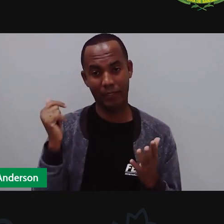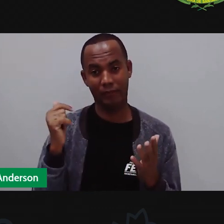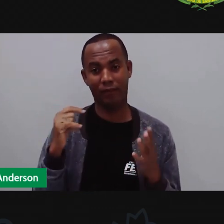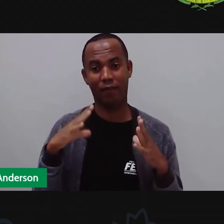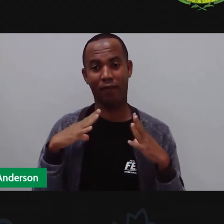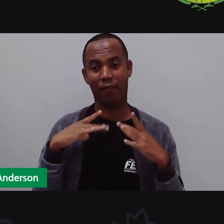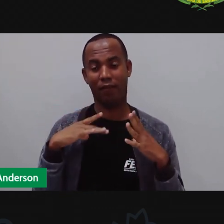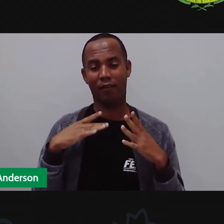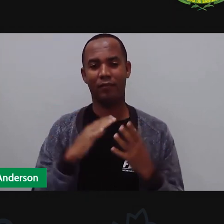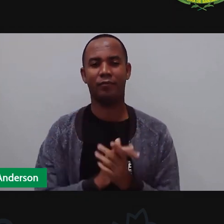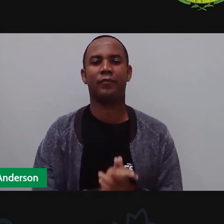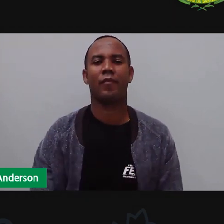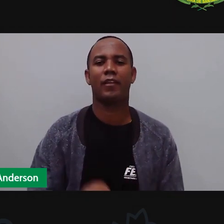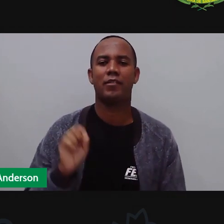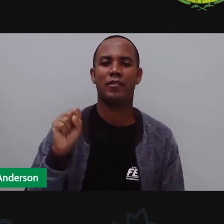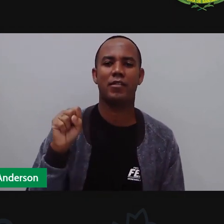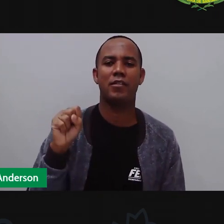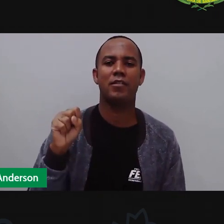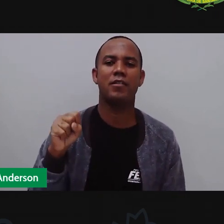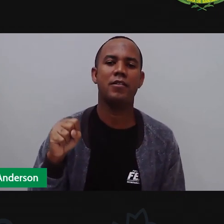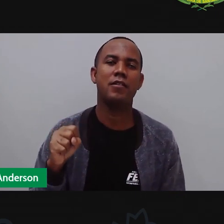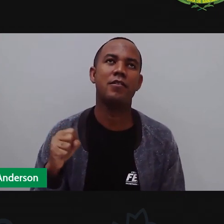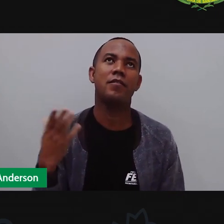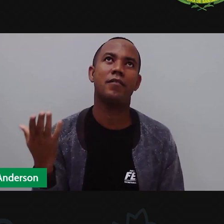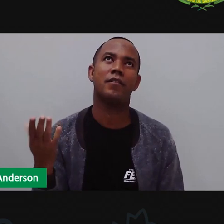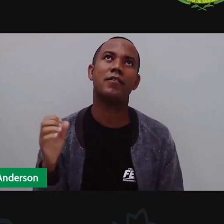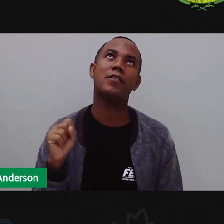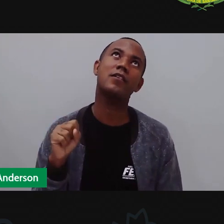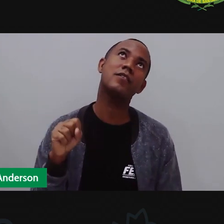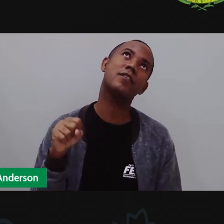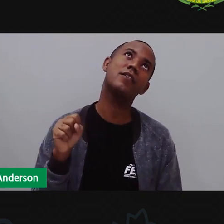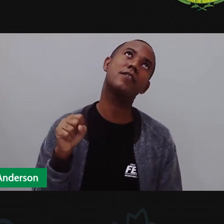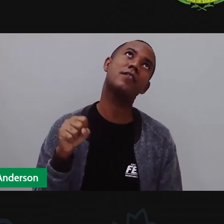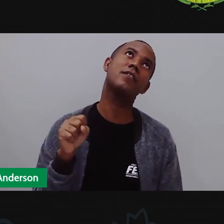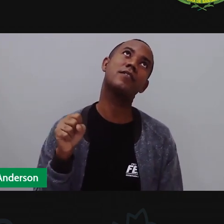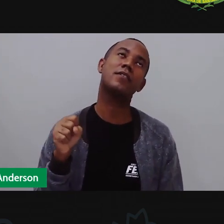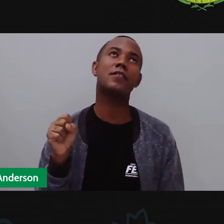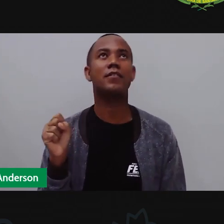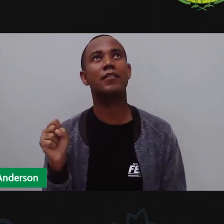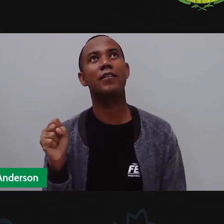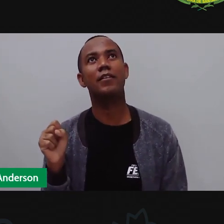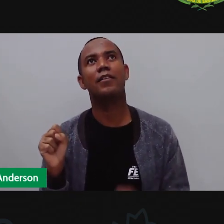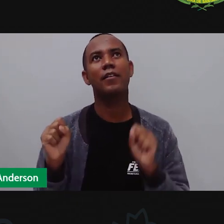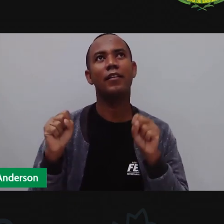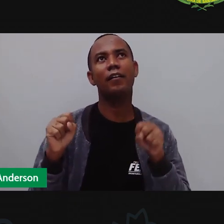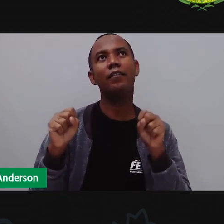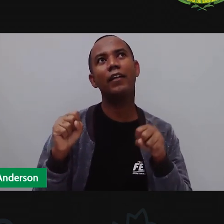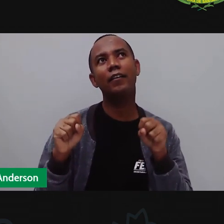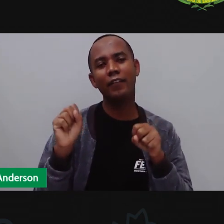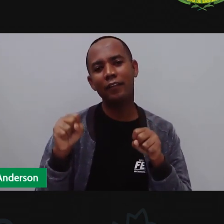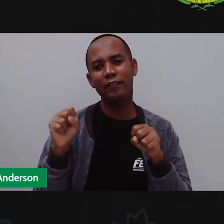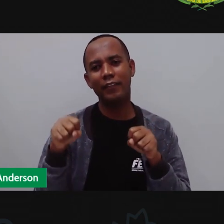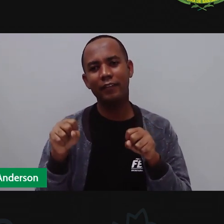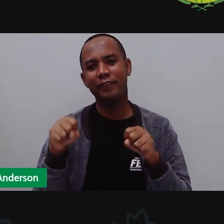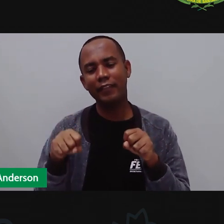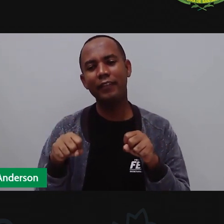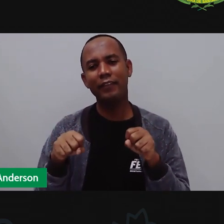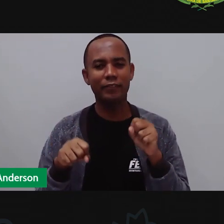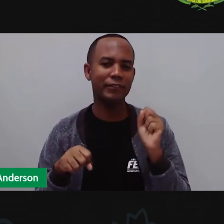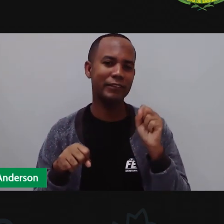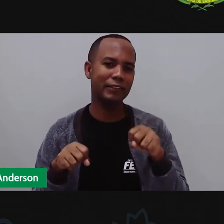Anderson, empolgado para esse descanso de amanhã? Pois é, para Maria também está aqui. Pois